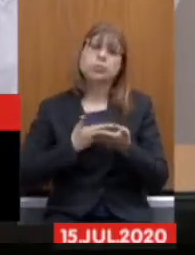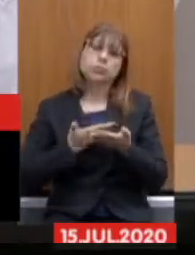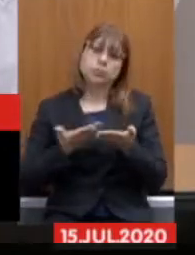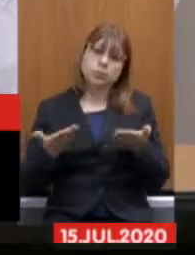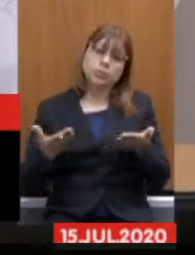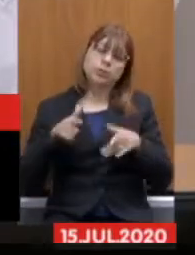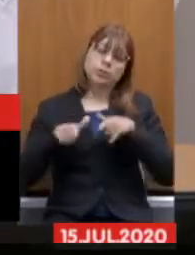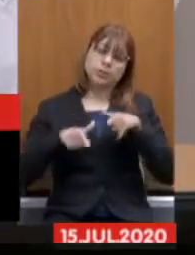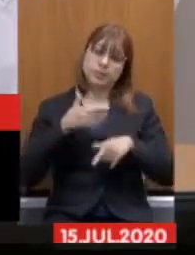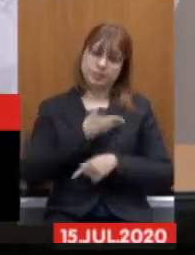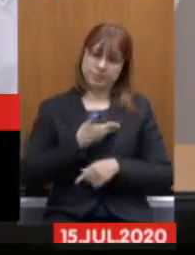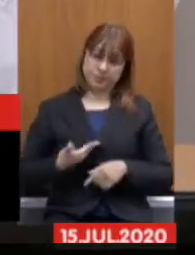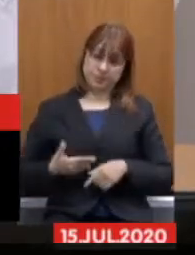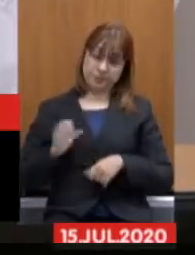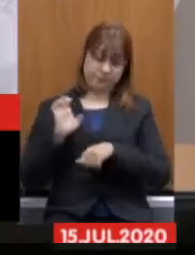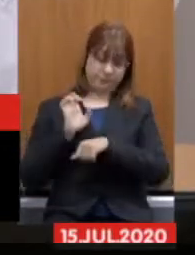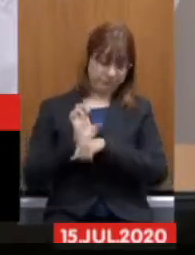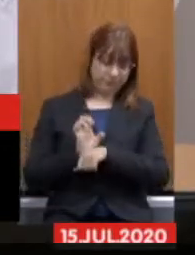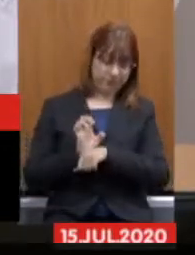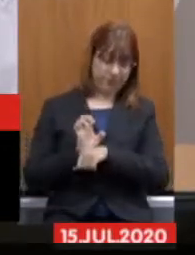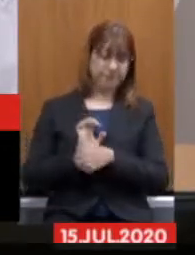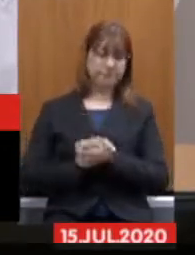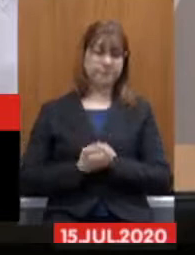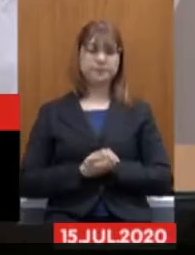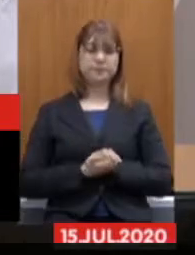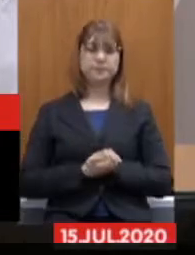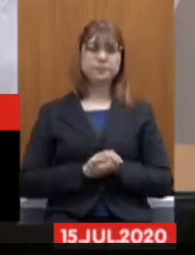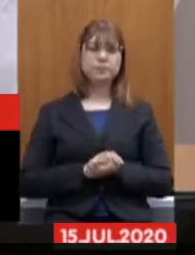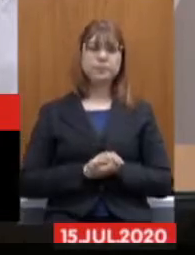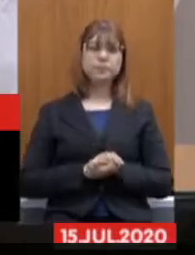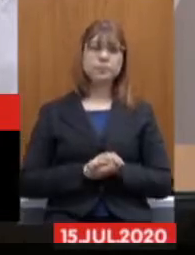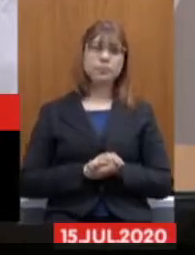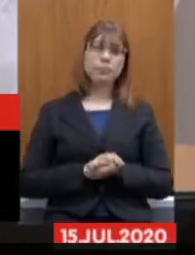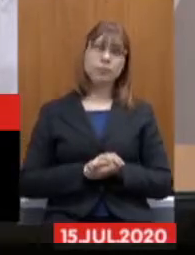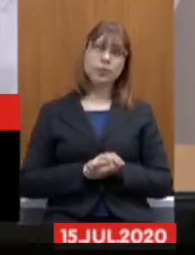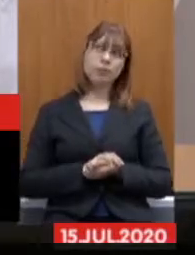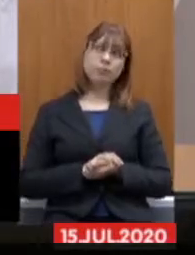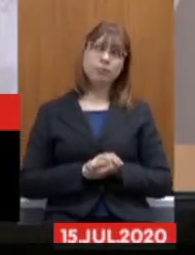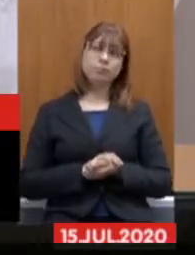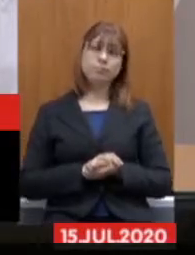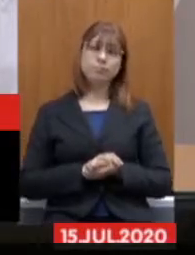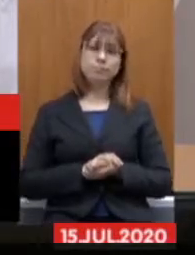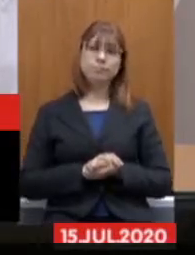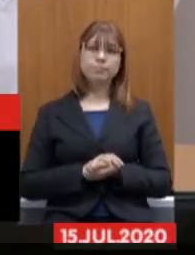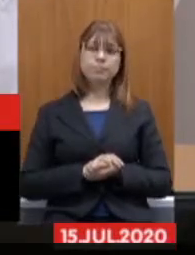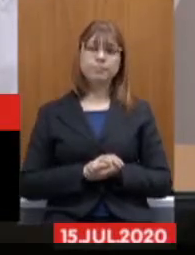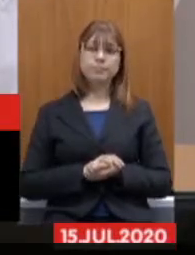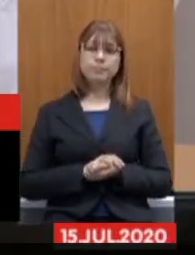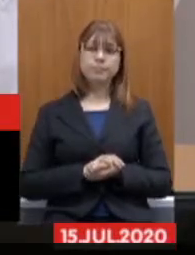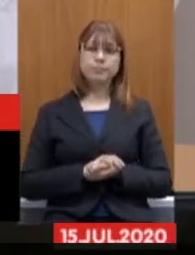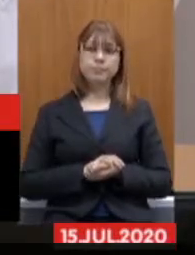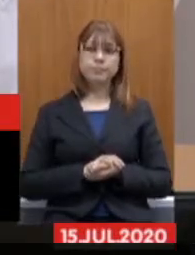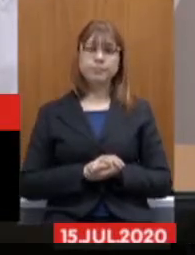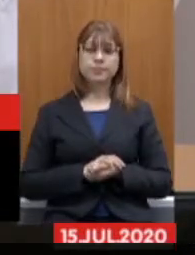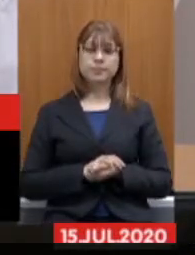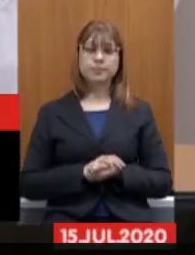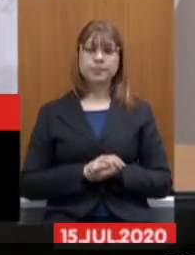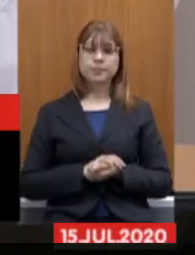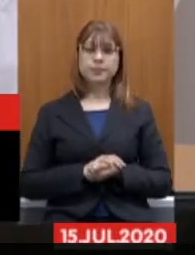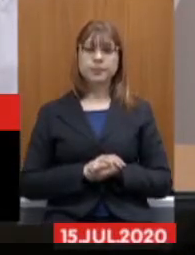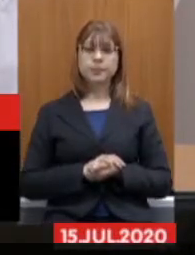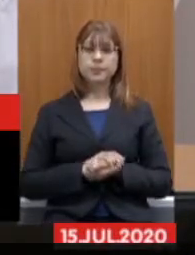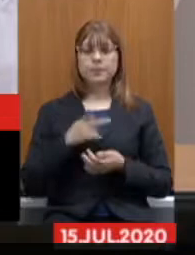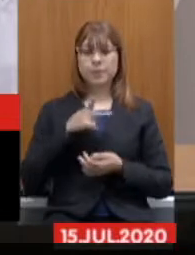no serviço público estadual não é bom o nosso